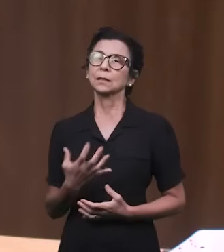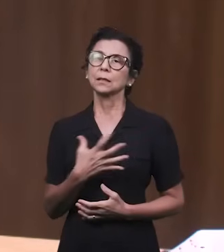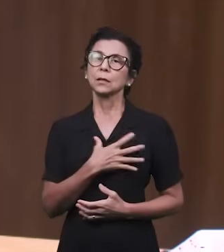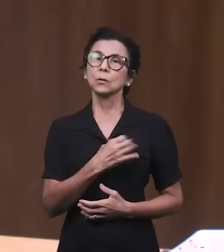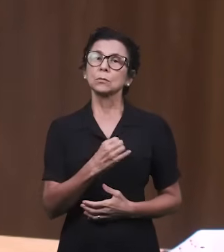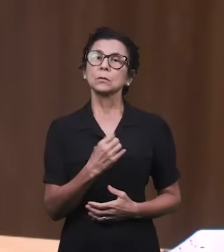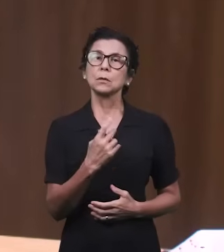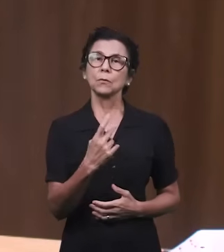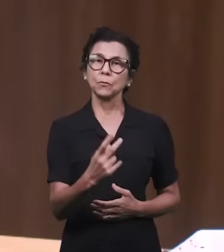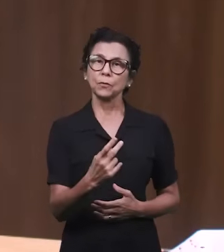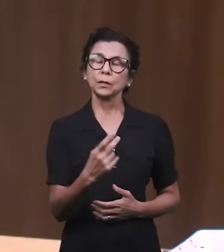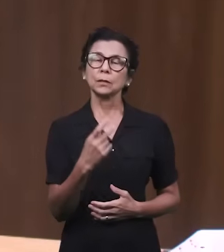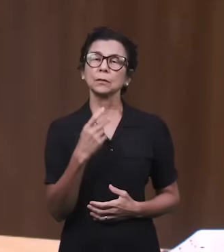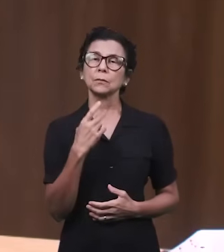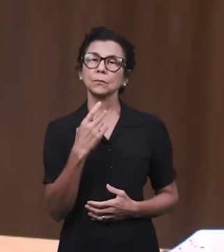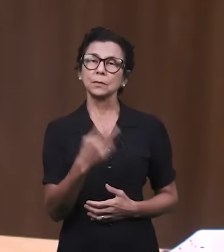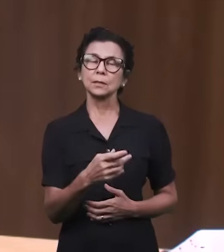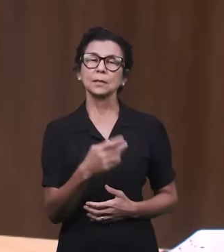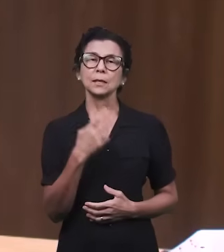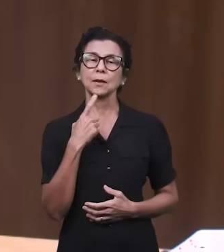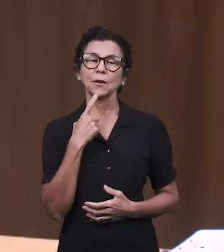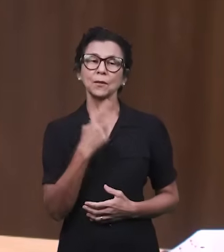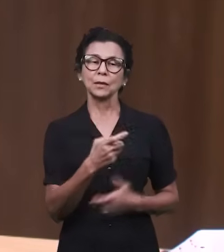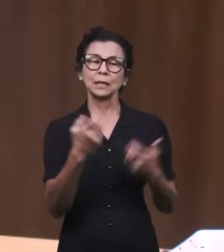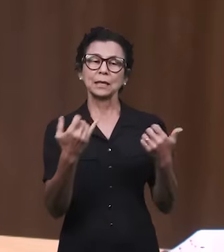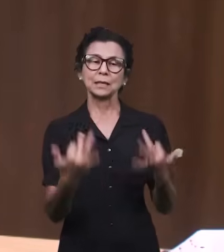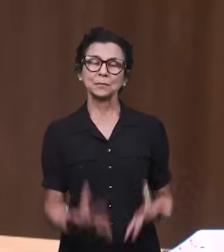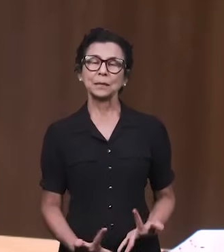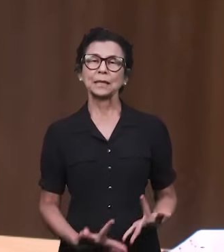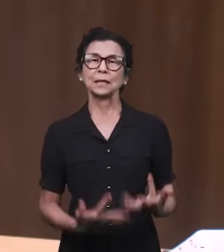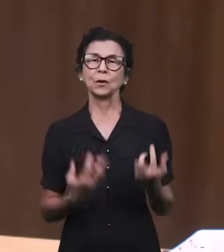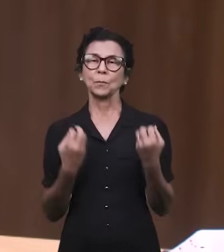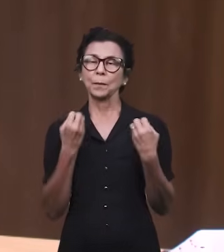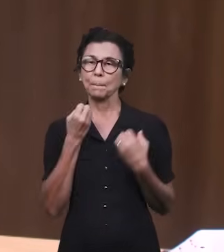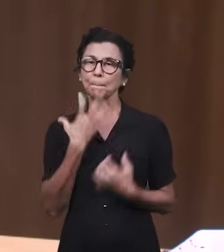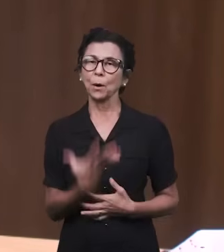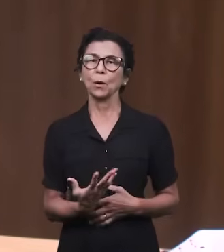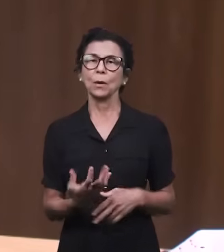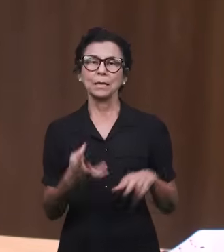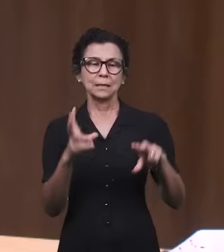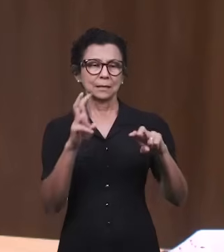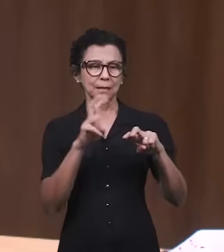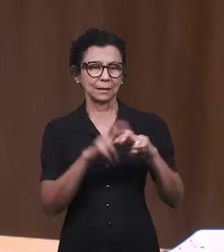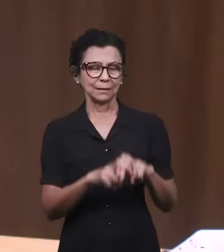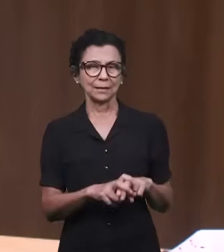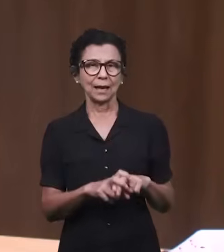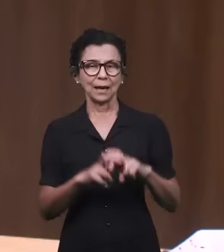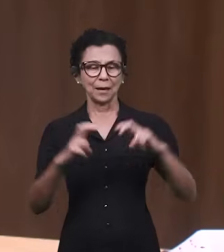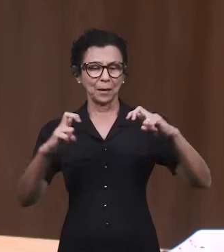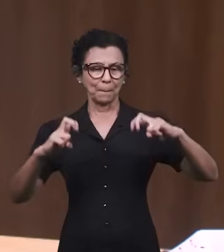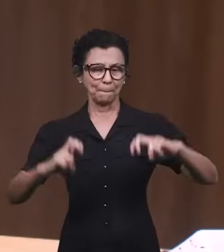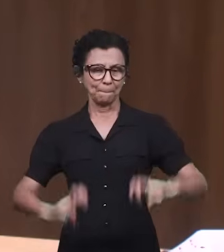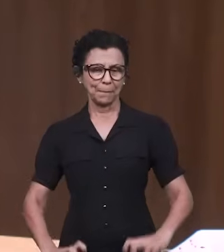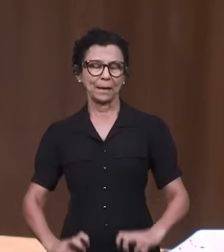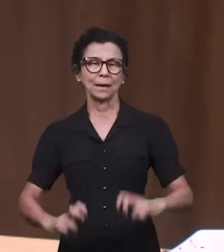a importância de um brincar, de um sentar, de uma conversa, e com toda essa brincadeira, mostrar